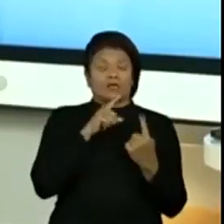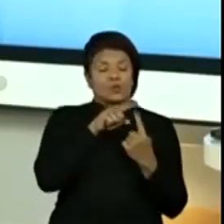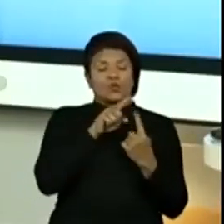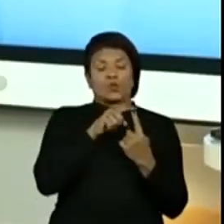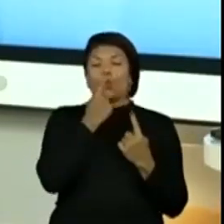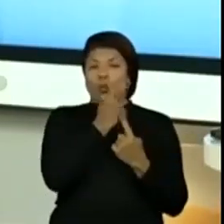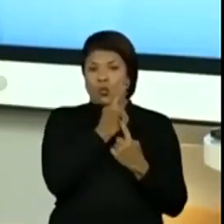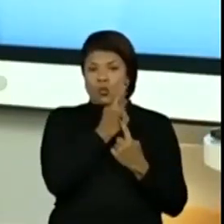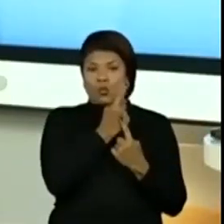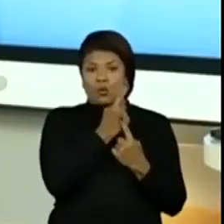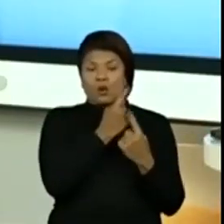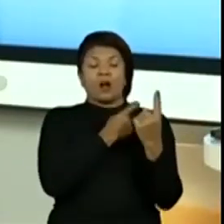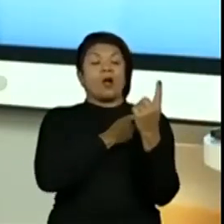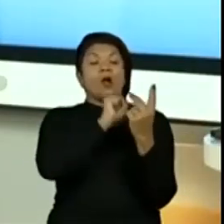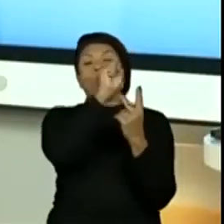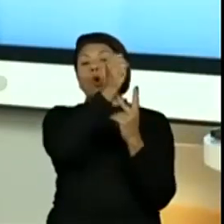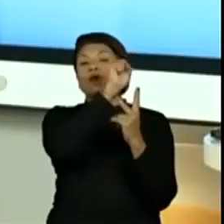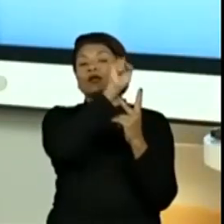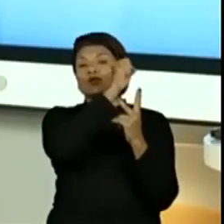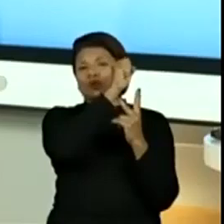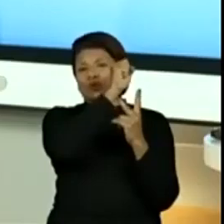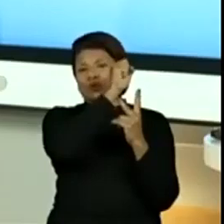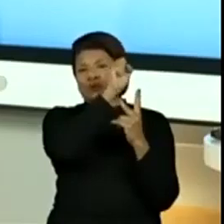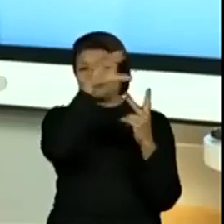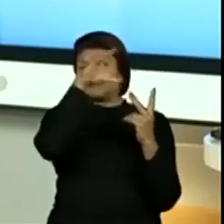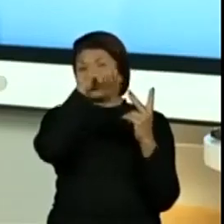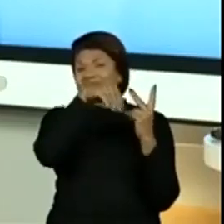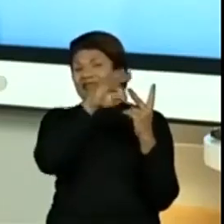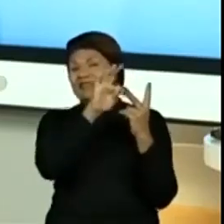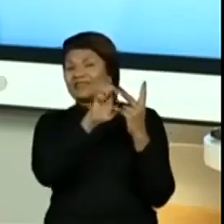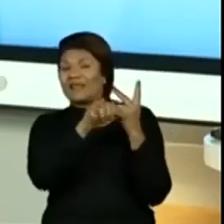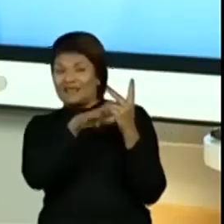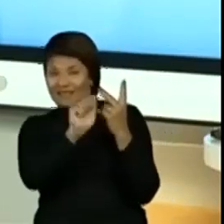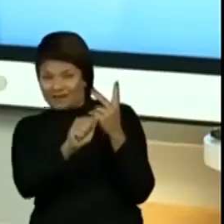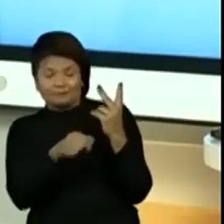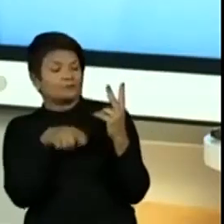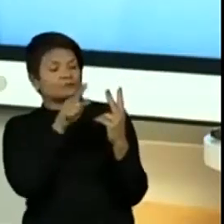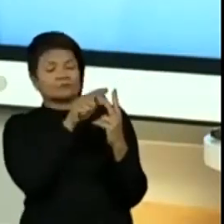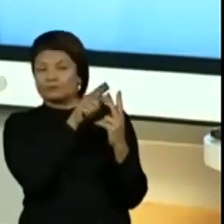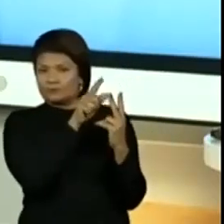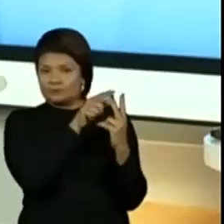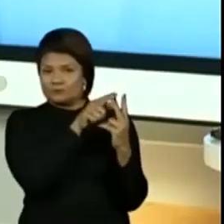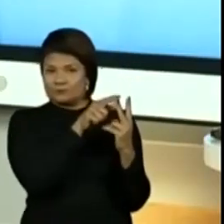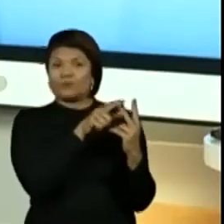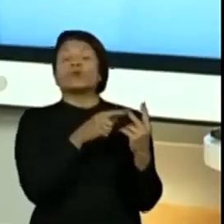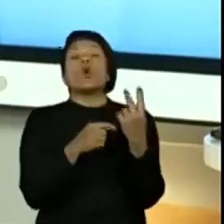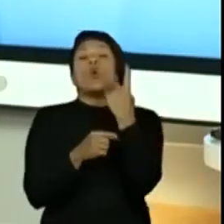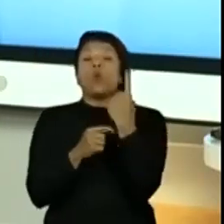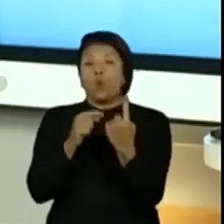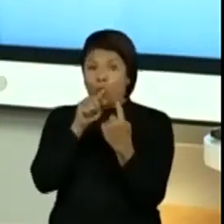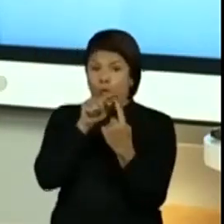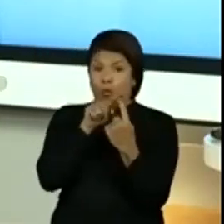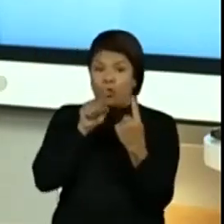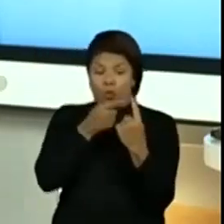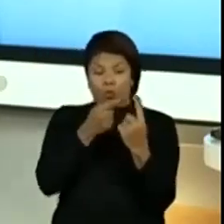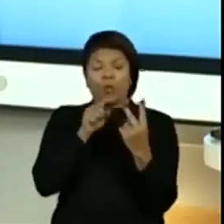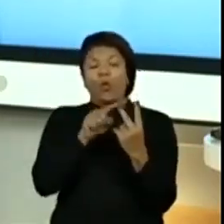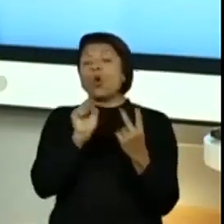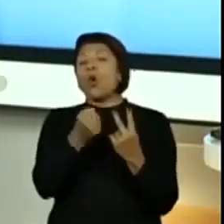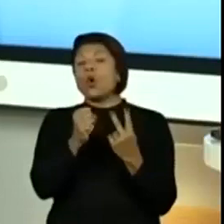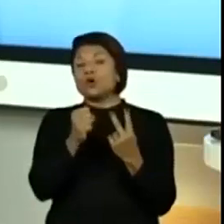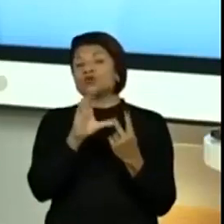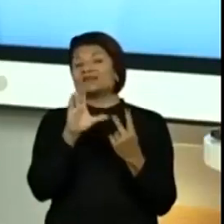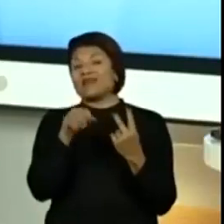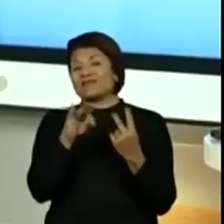milhar, 8 centenas. Bom, estou indo num caminho certo, hein? Uma unidade de milhar, 8 centenas.